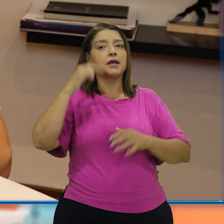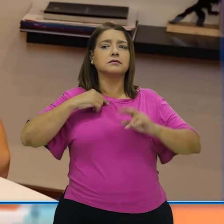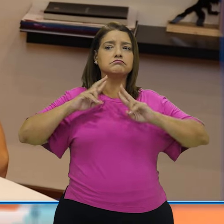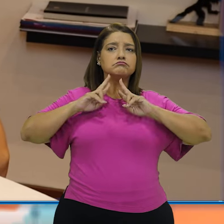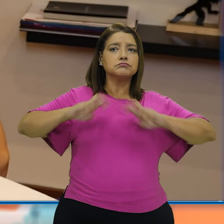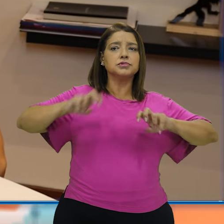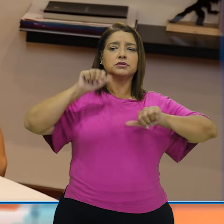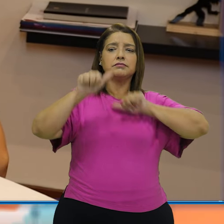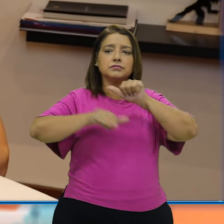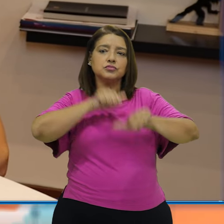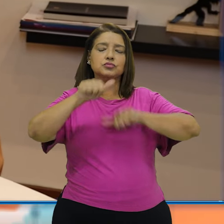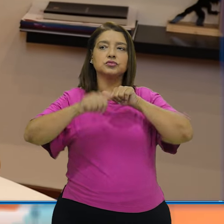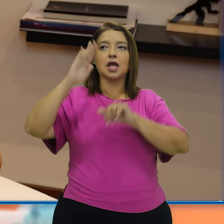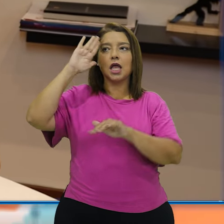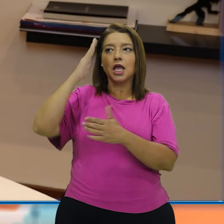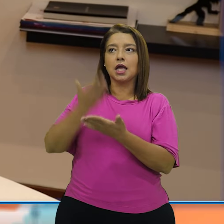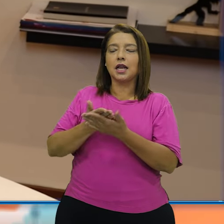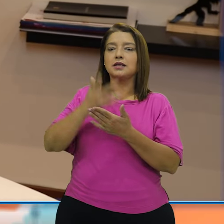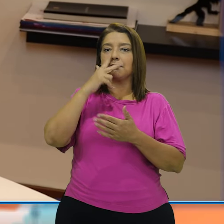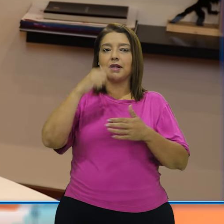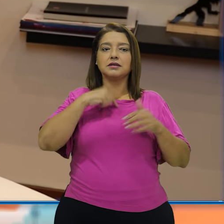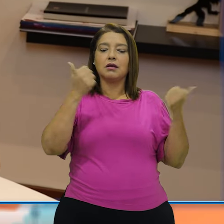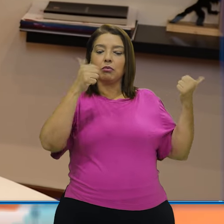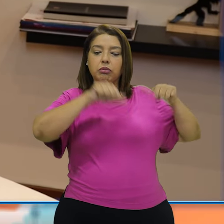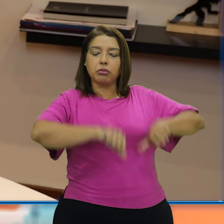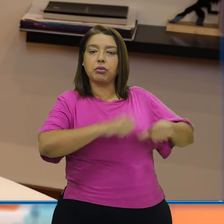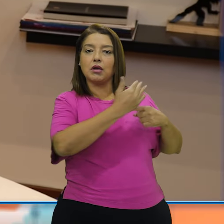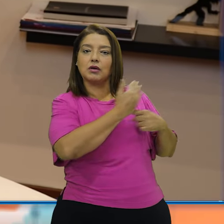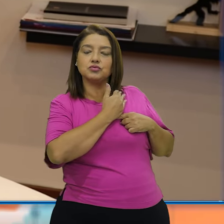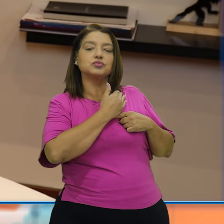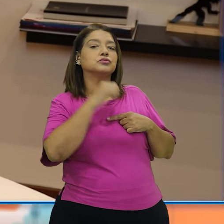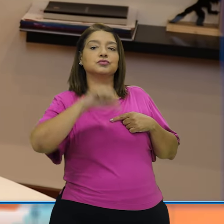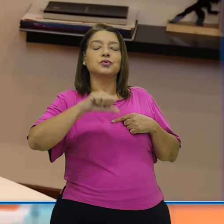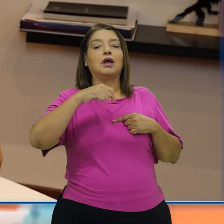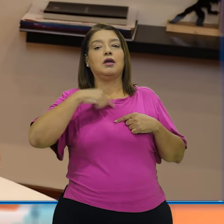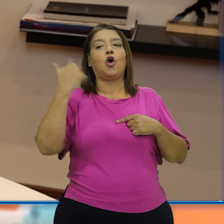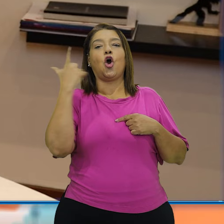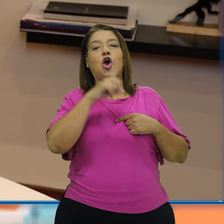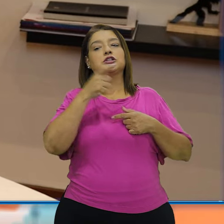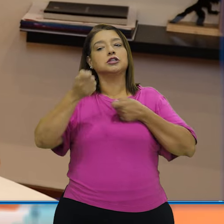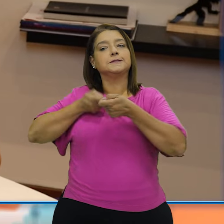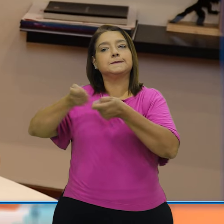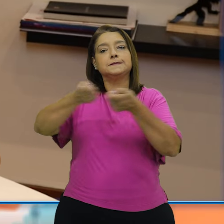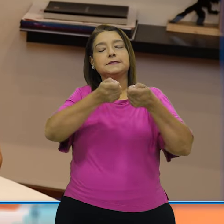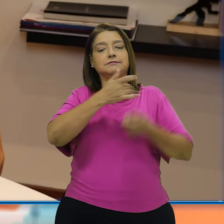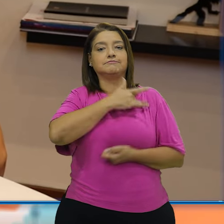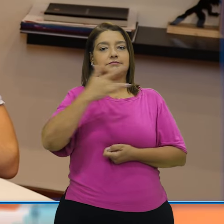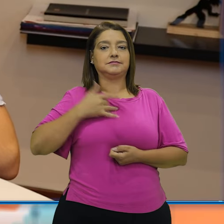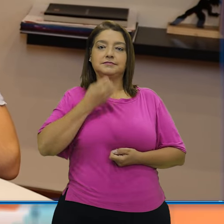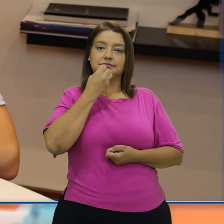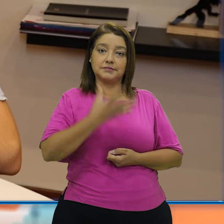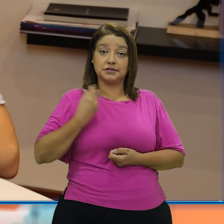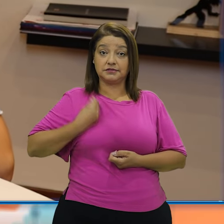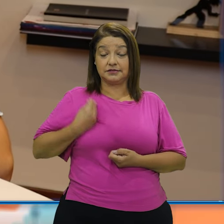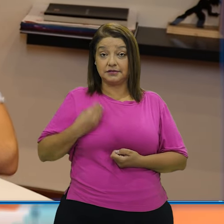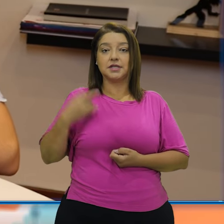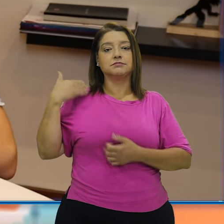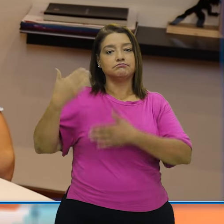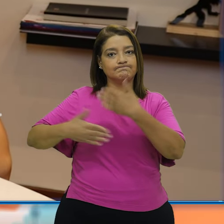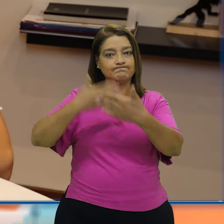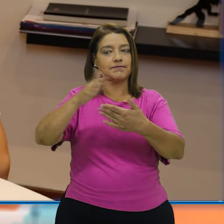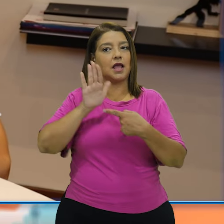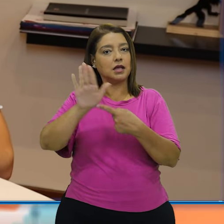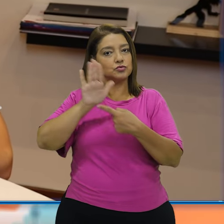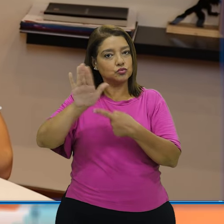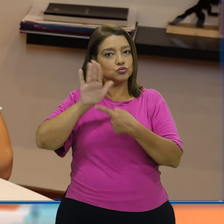e a transformar crenças que são disfuncionais por visões mais equilibradas e mais saudáveis. Esse processo